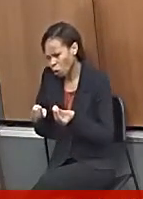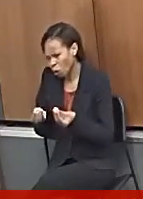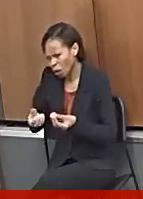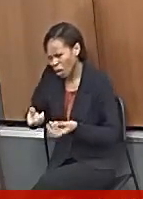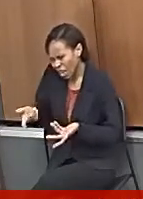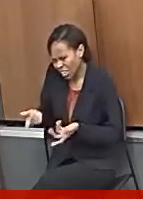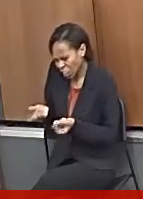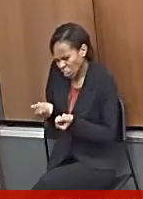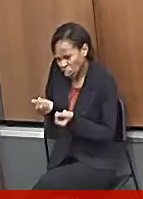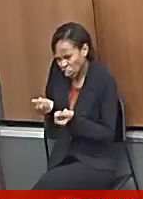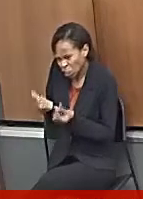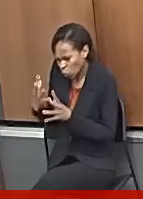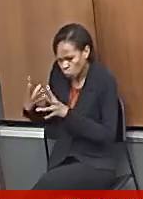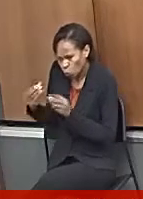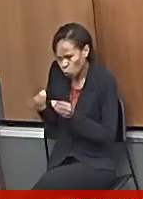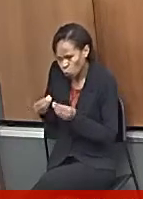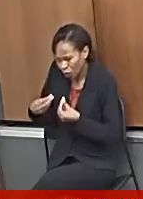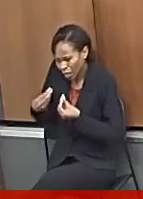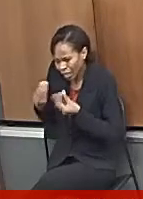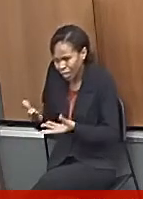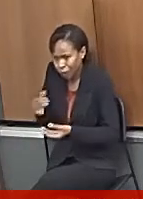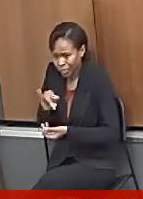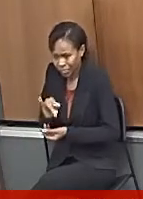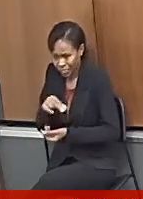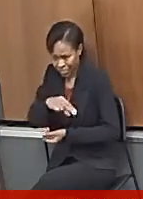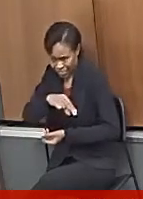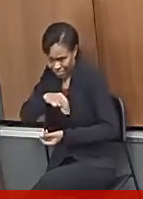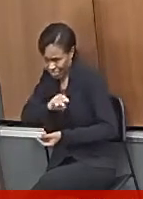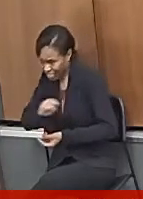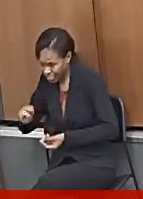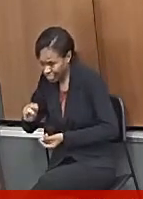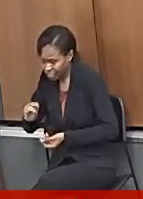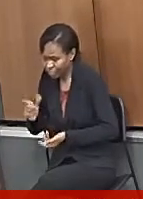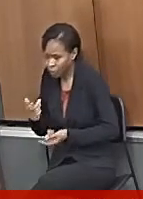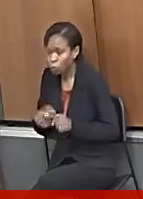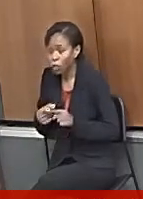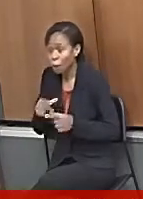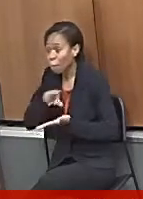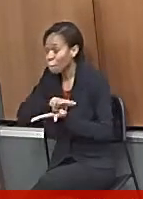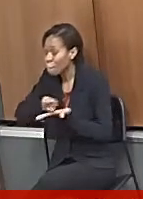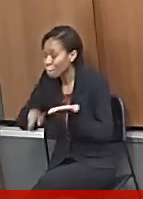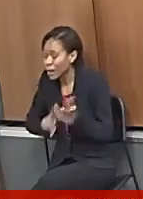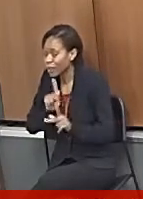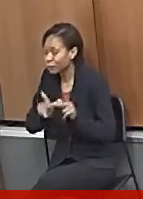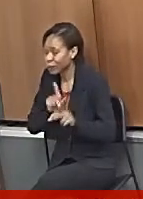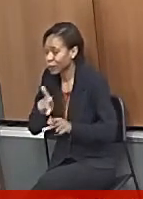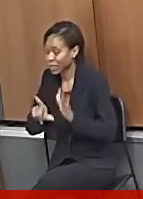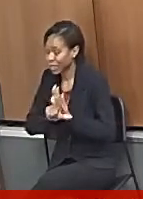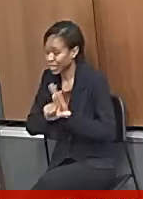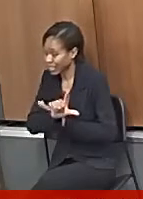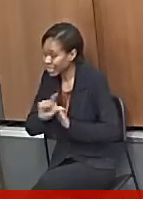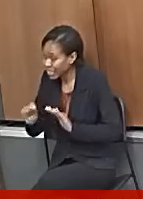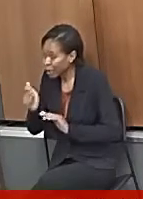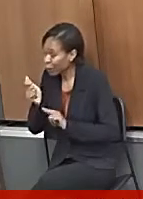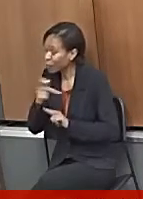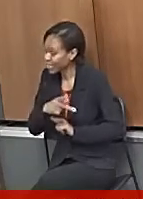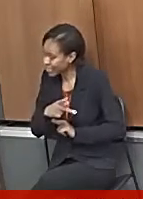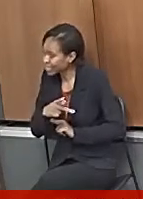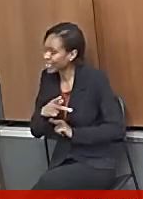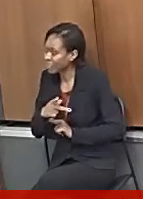por nss porque tem muita gente da lei sem aposentando ea maioria não quer aposentar pelo